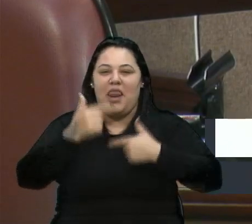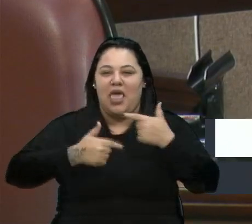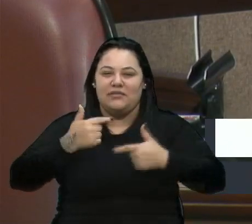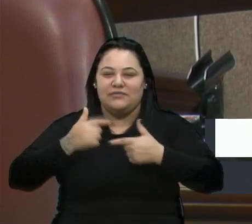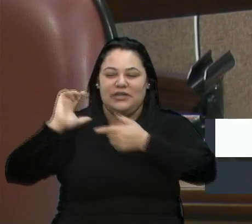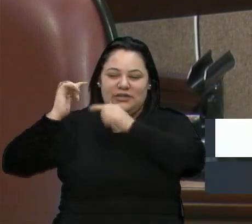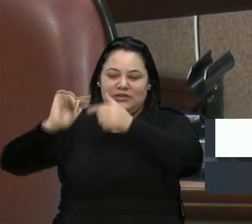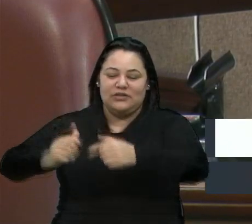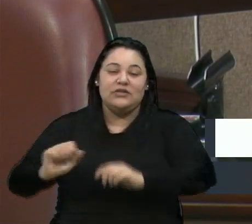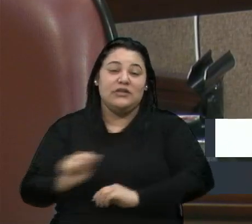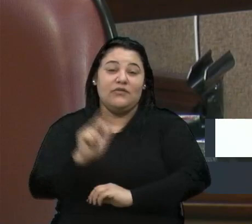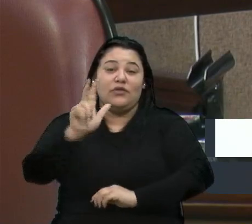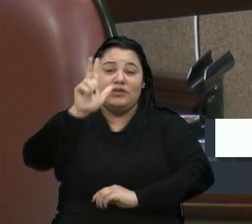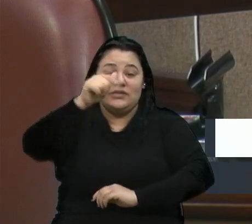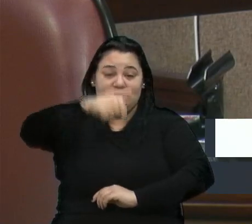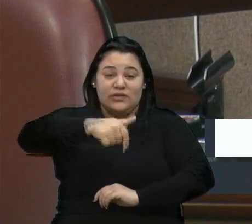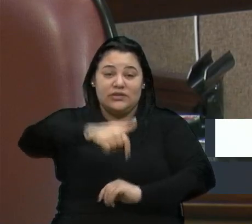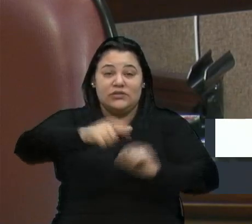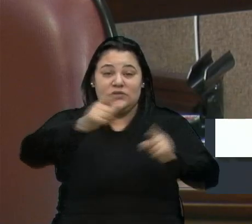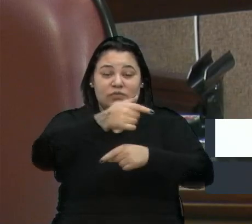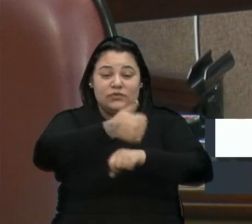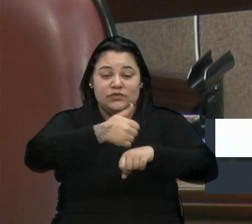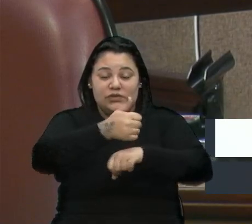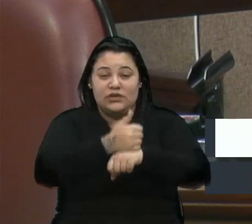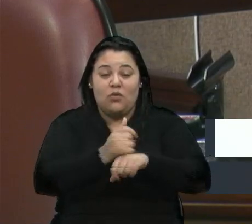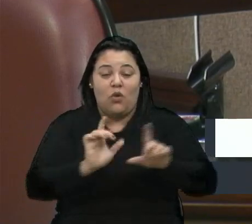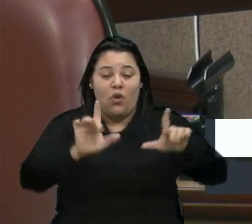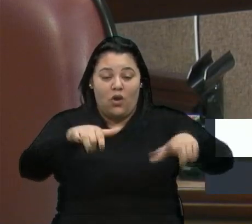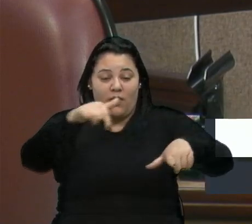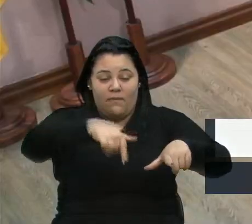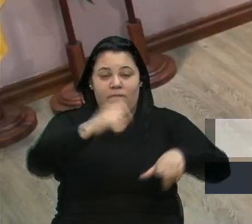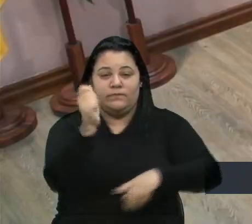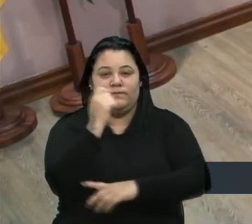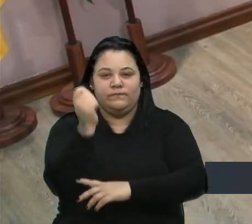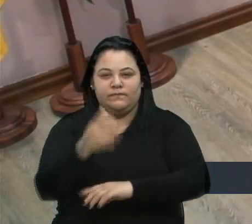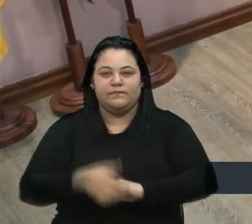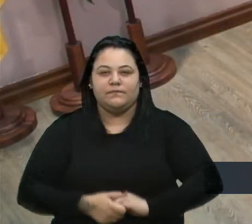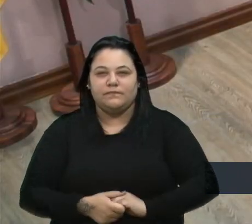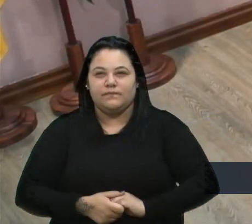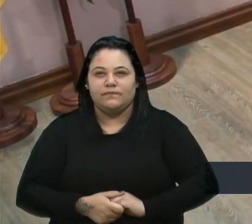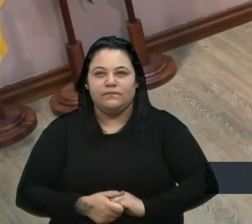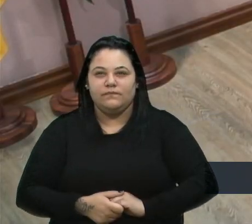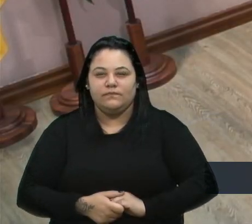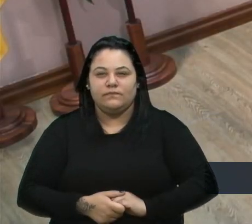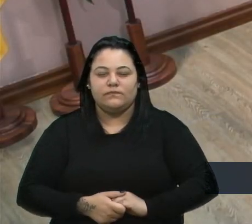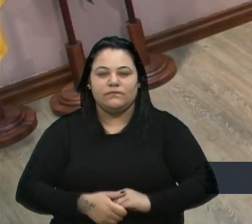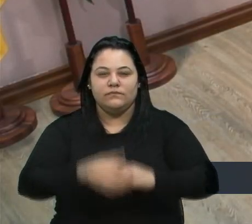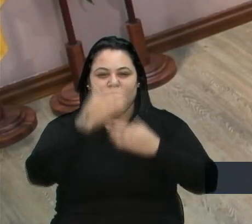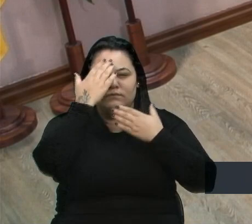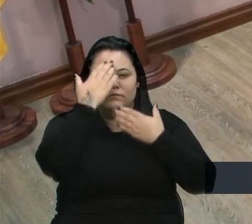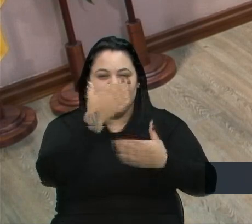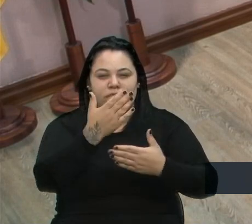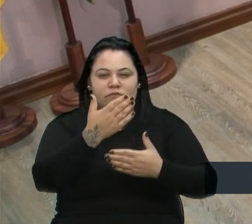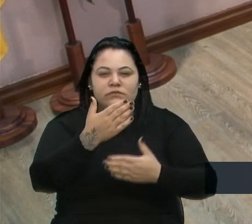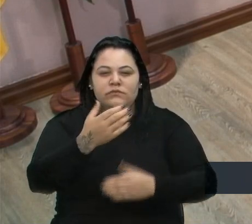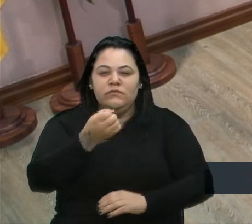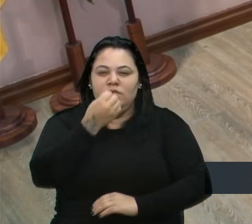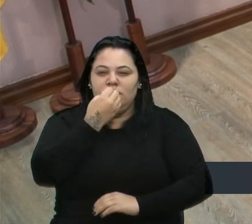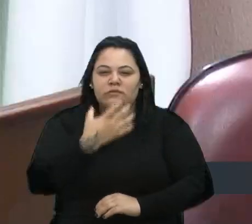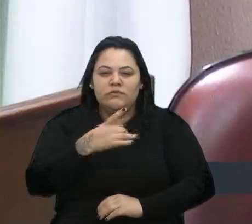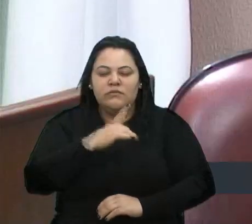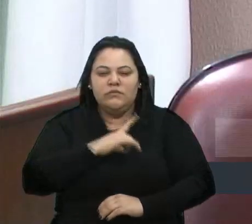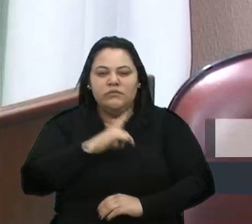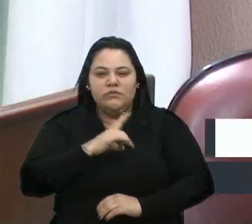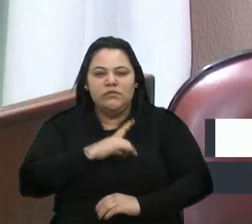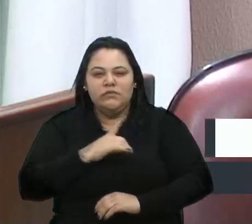valorização dos músicos locais, como do Bertucci também. Obrigado, vereadora. Obrigada, vereador. E que bom, né, que a gente tem gente ainda envolvida em buscar,